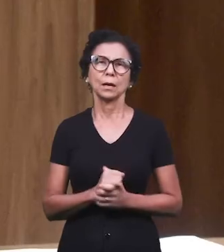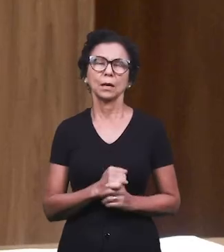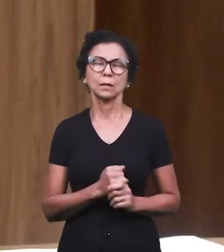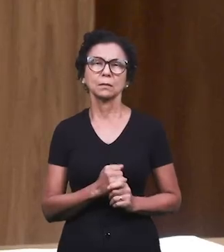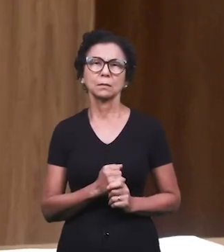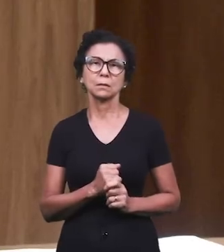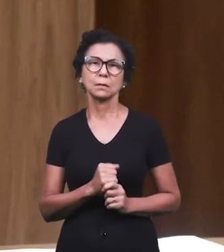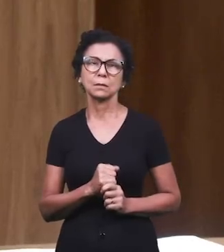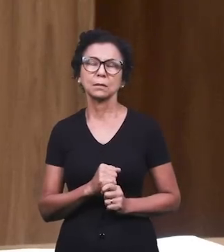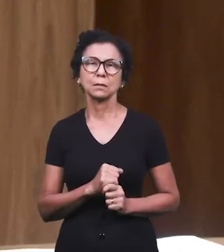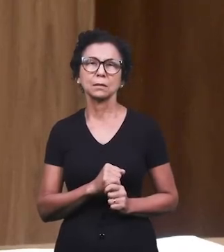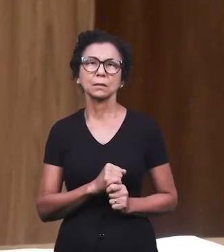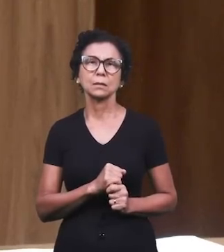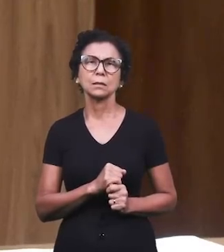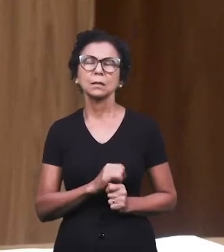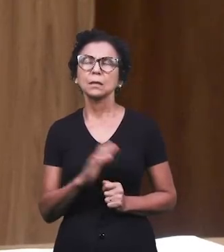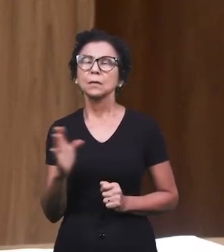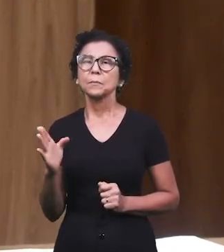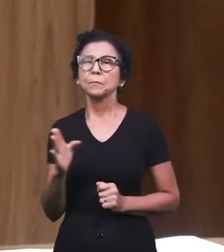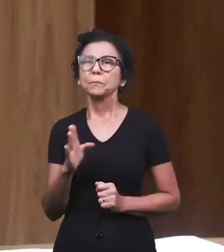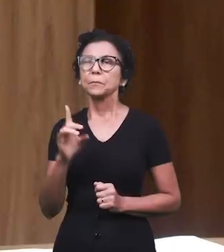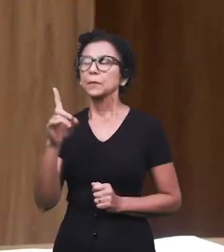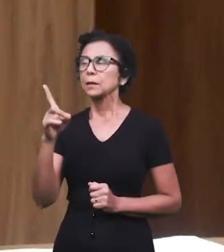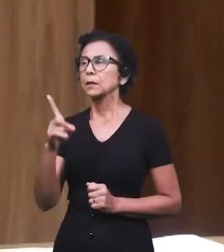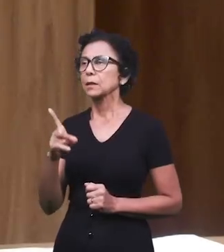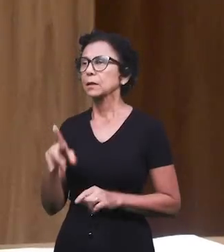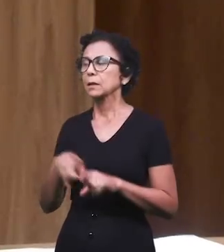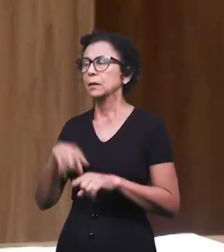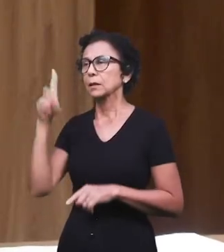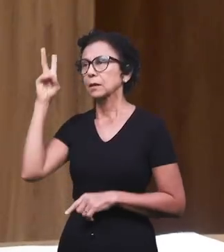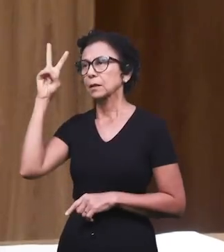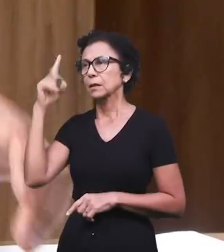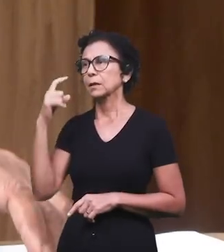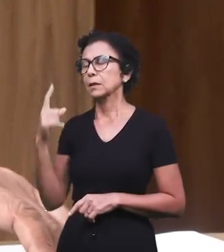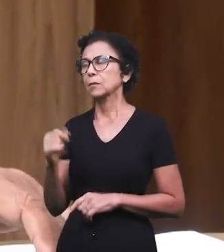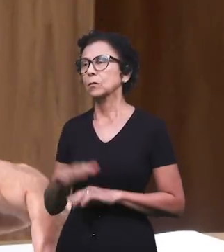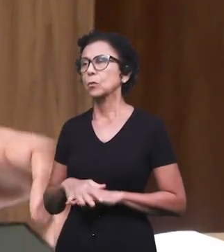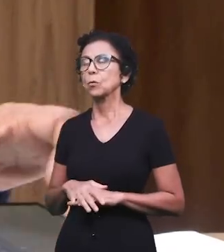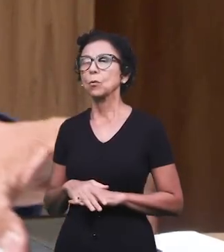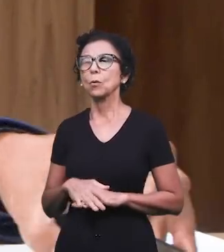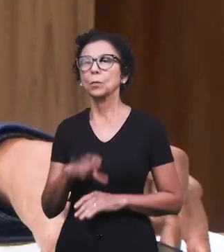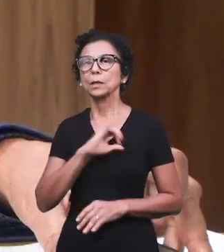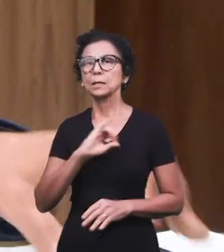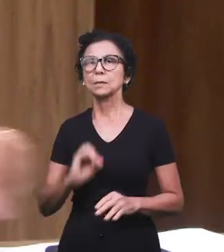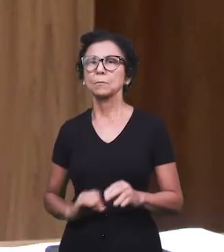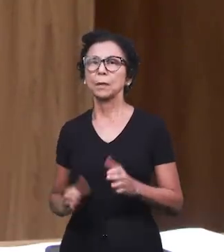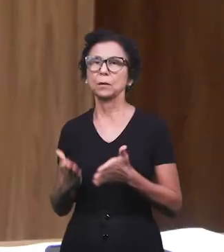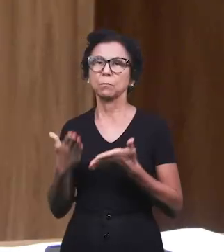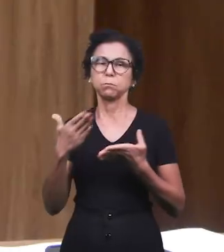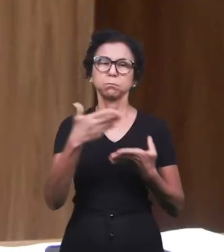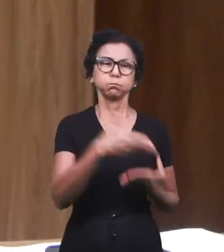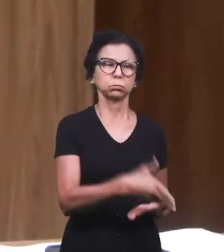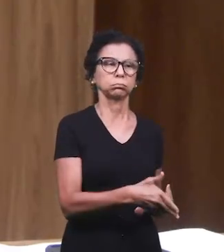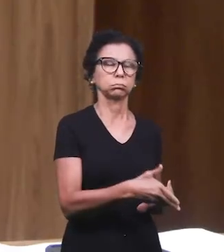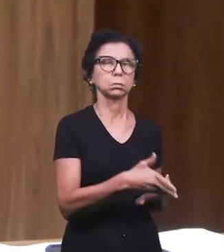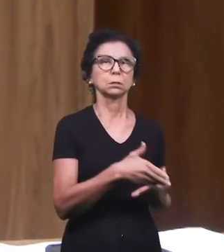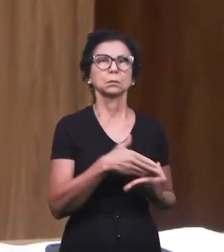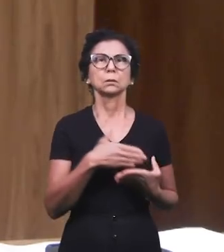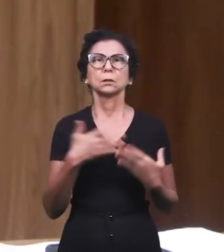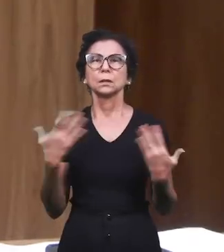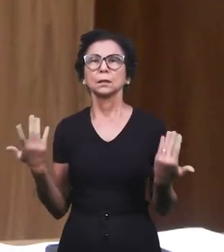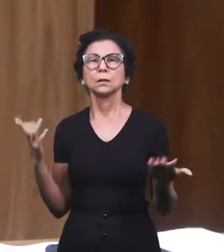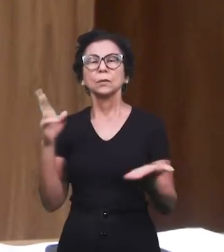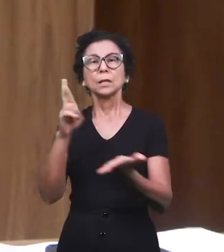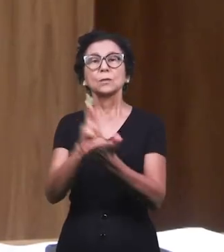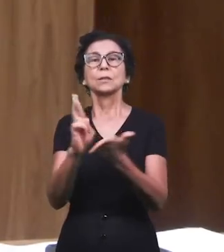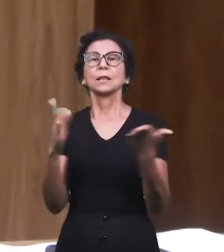é interessante lembrar como que esse Império caiu. Isso aí é bom para se lembrar como o Império caiu, para se fazer uma reflexão sobre o que acontece